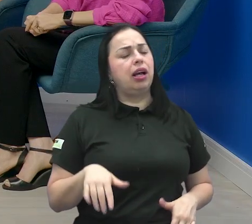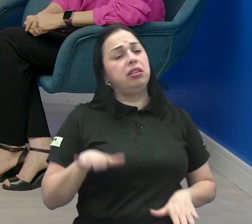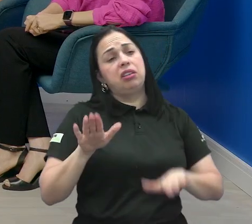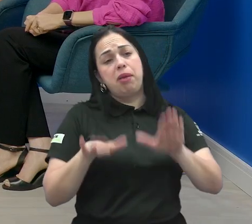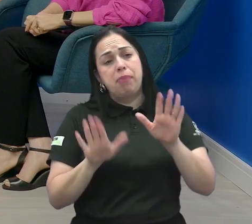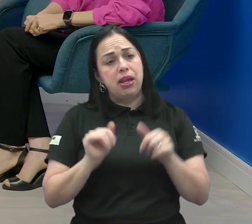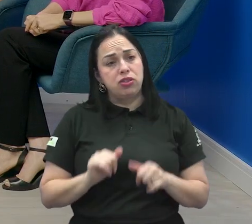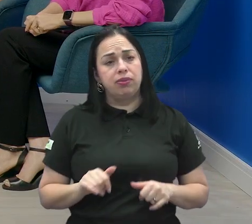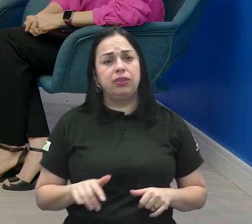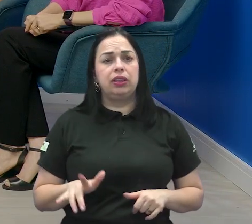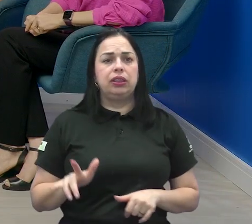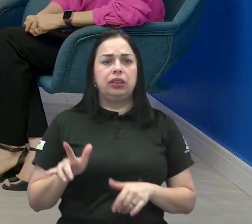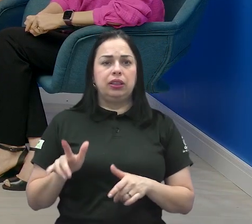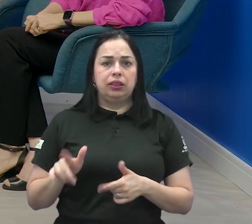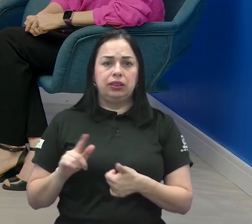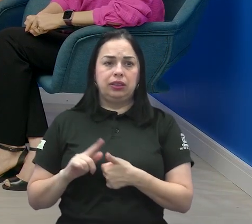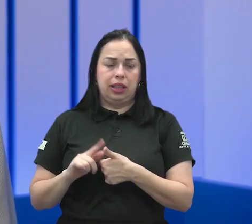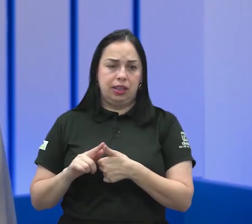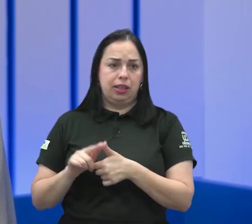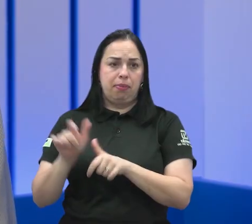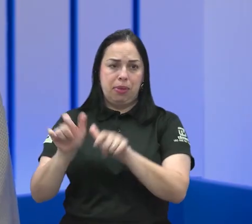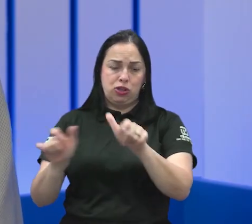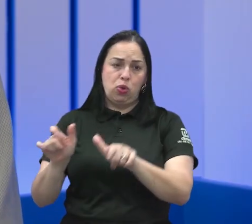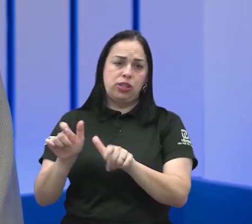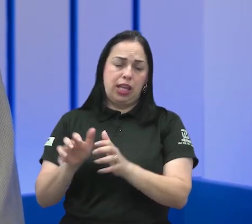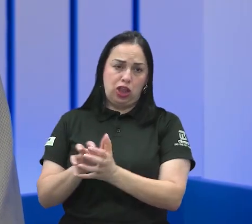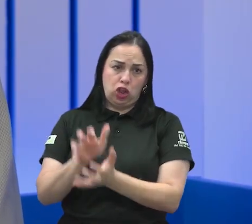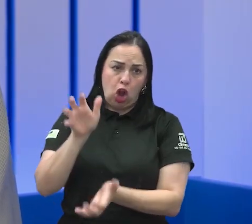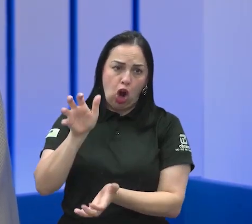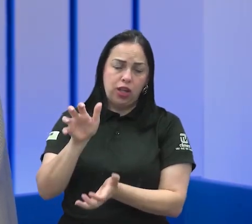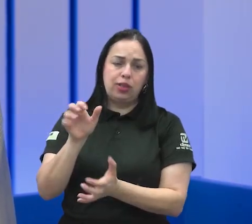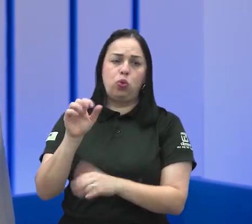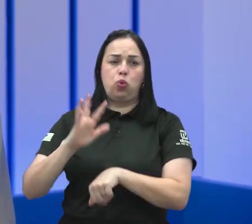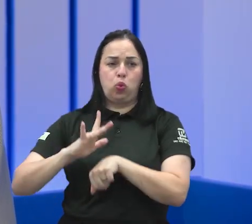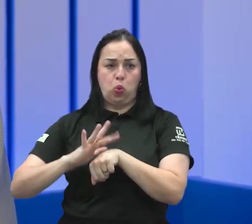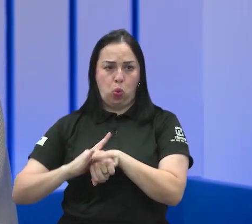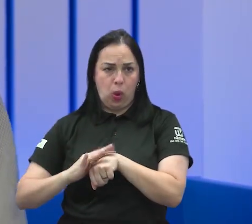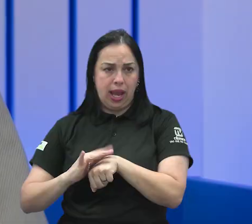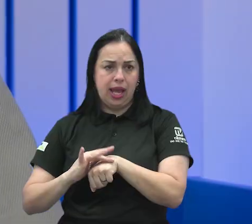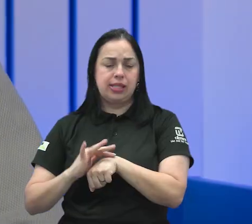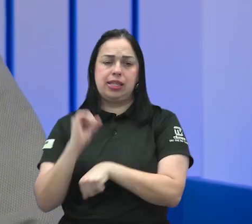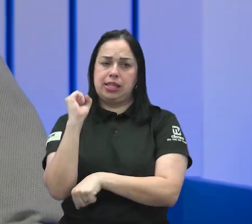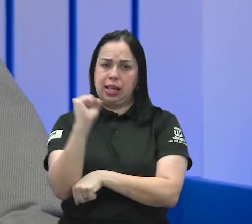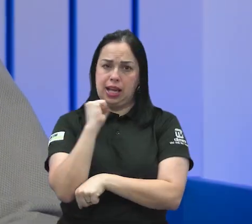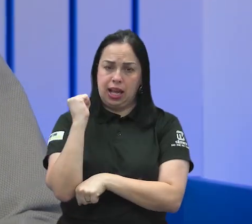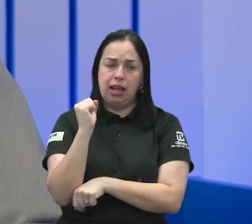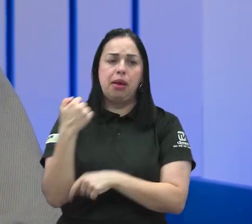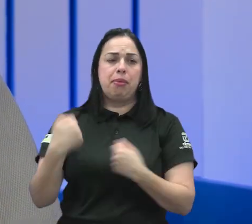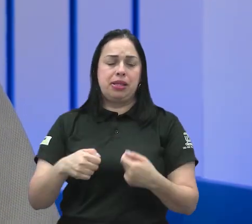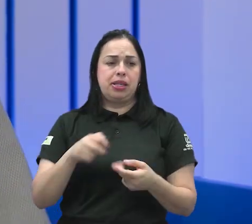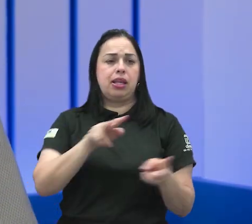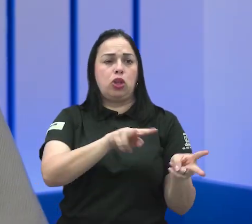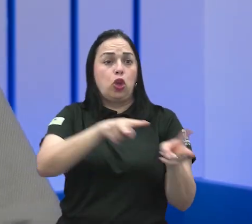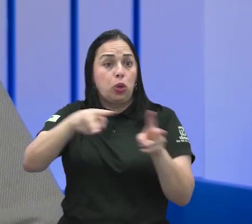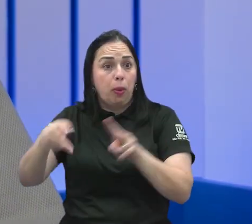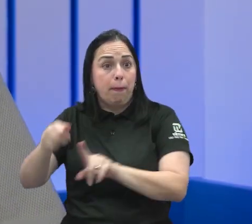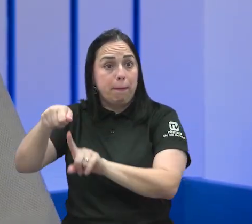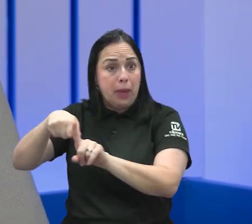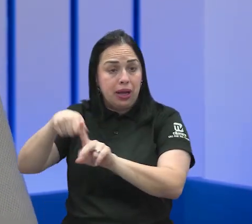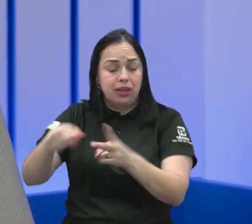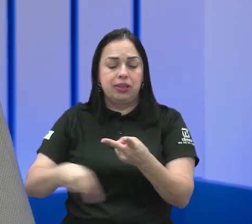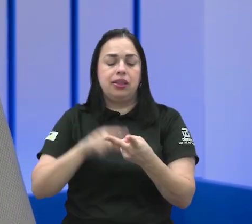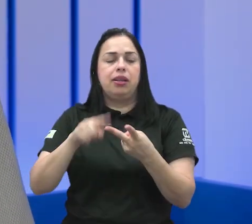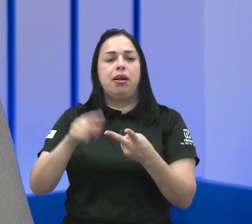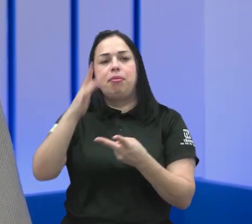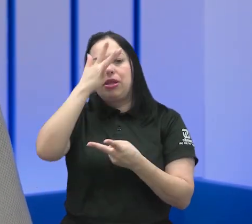público é muito variável, porque nós temos até público de pessoas mais idosas, com doenças crônicas, que recebem transfusão mensalmente, pacientes que